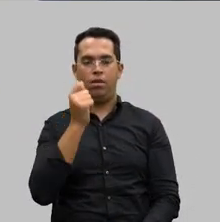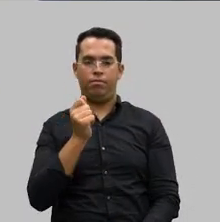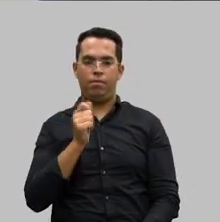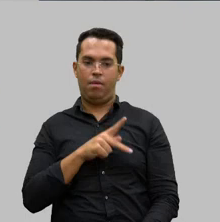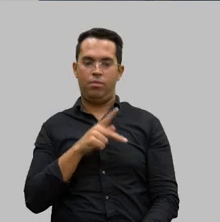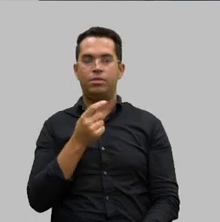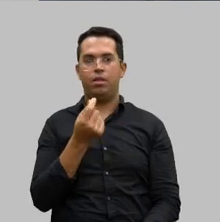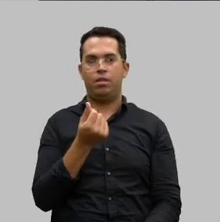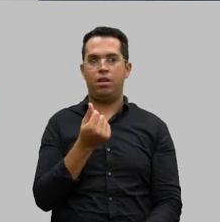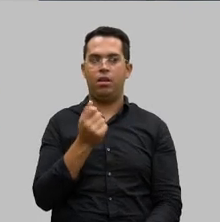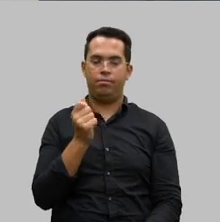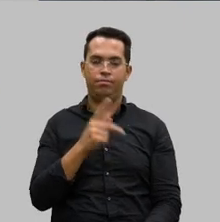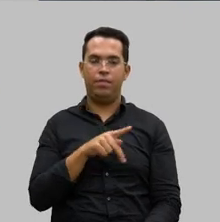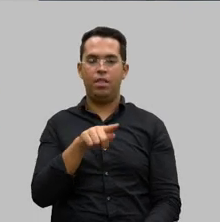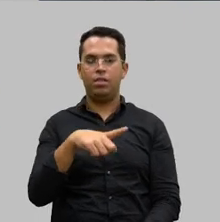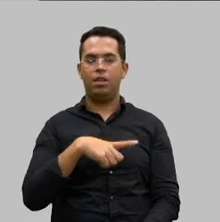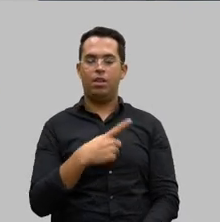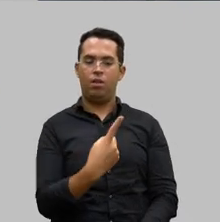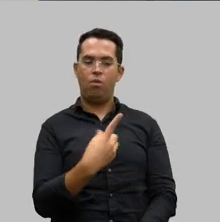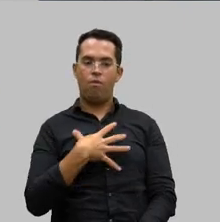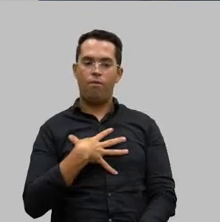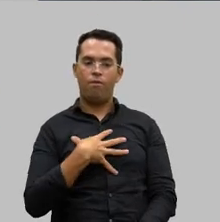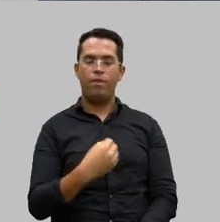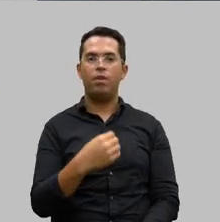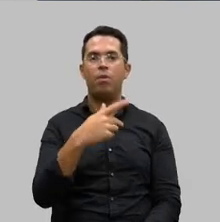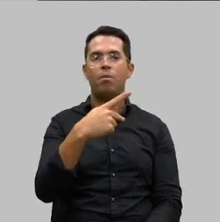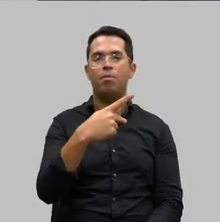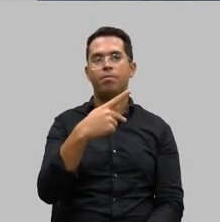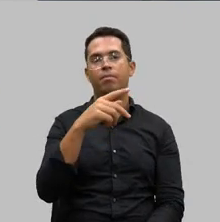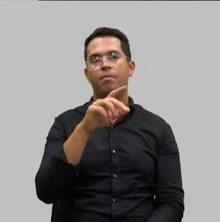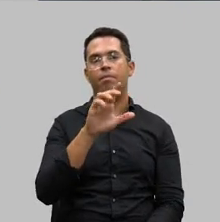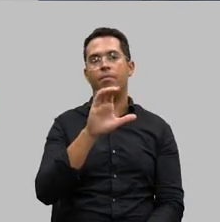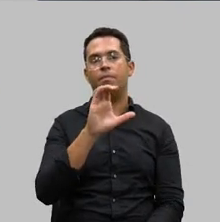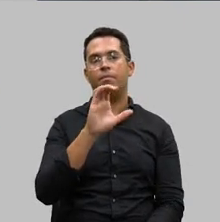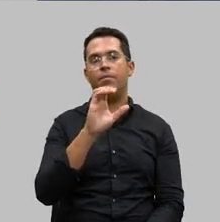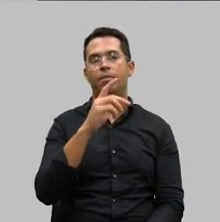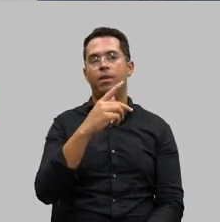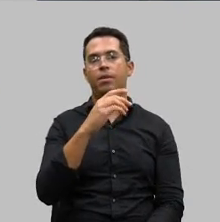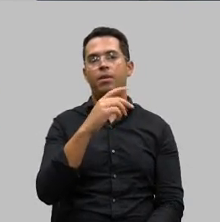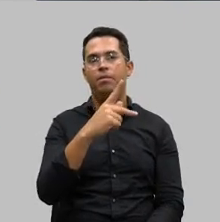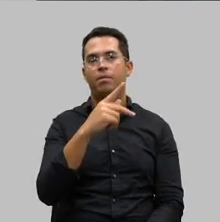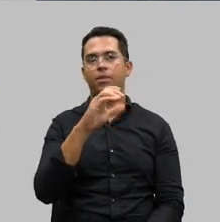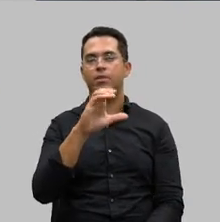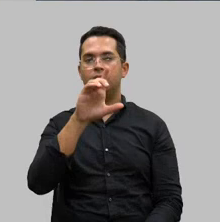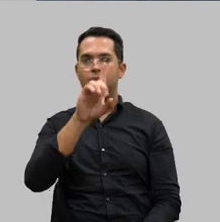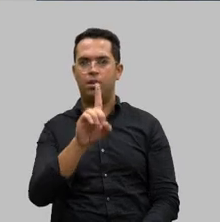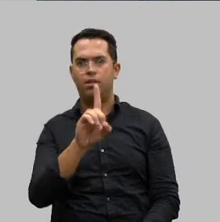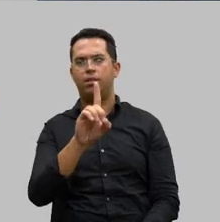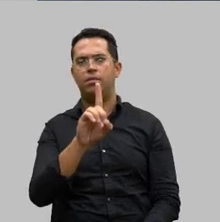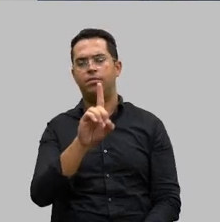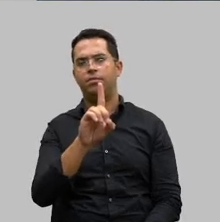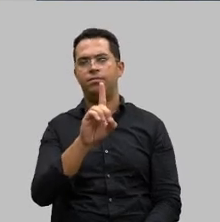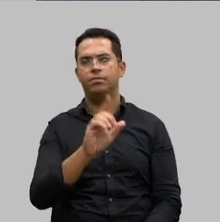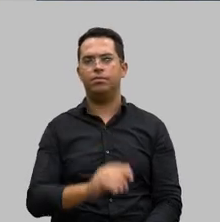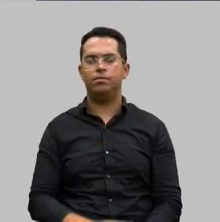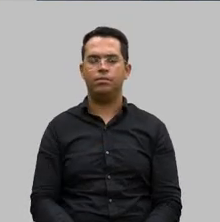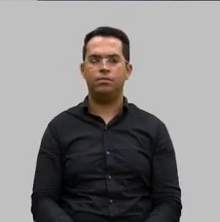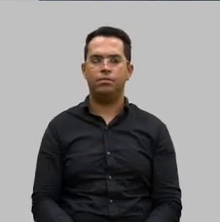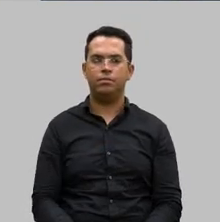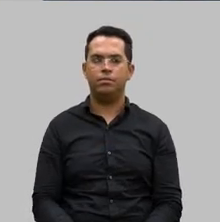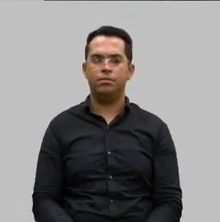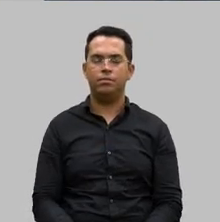tem um filho com deficiência e o BP dele foi quartado porque quando se faz a média né